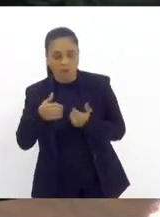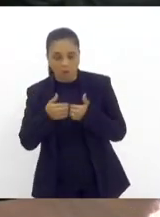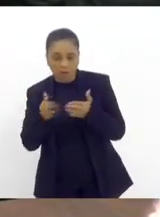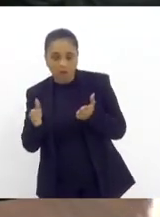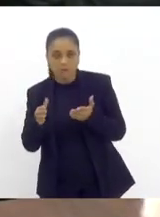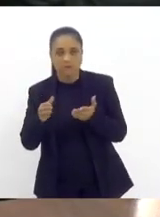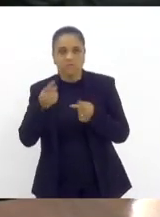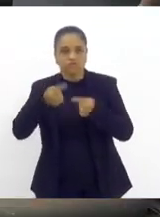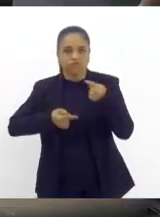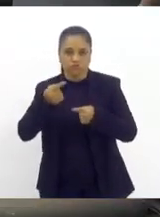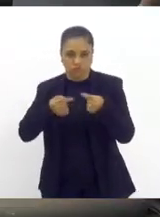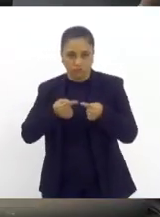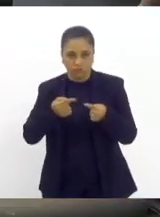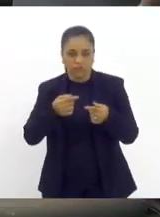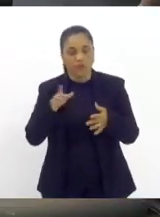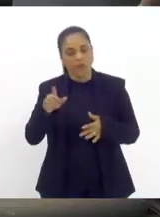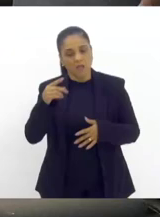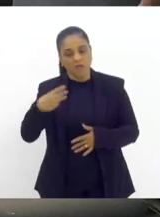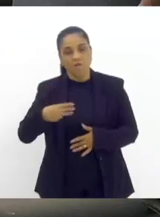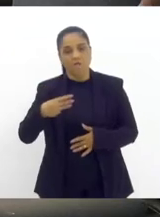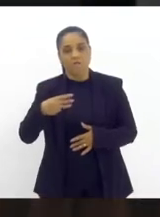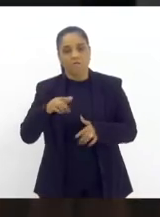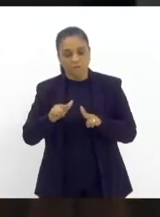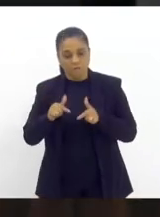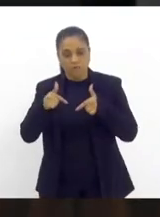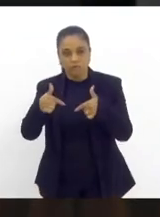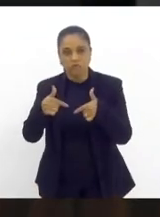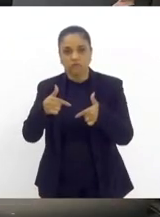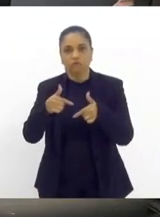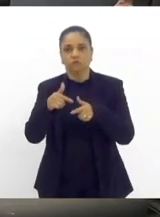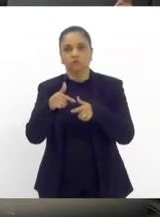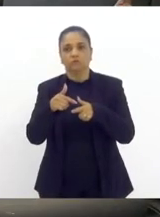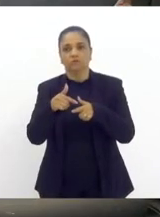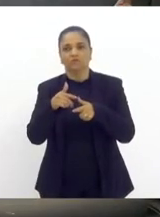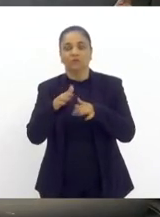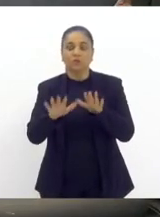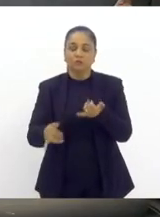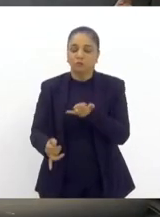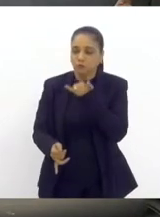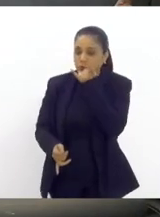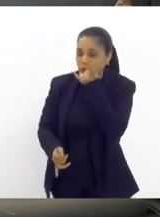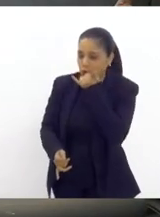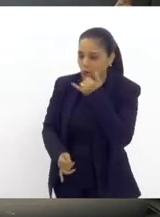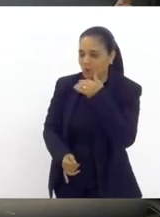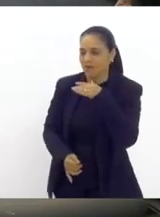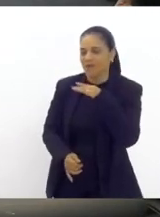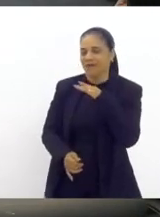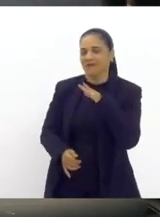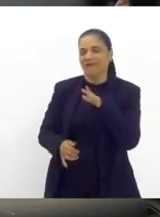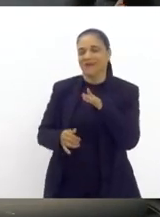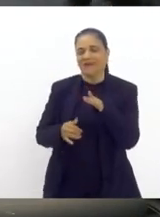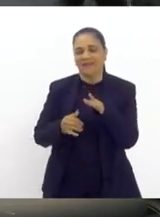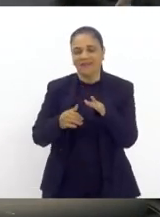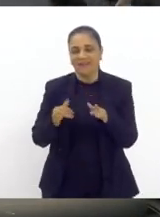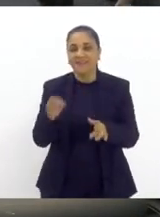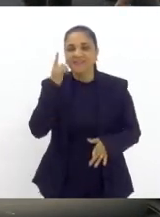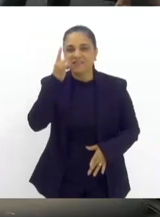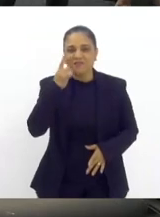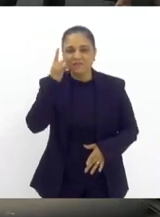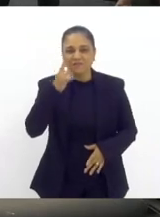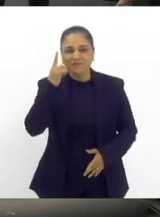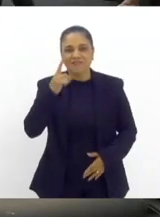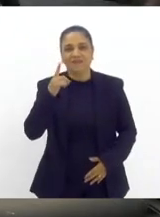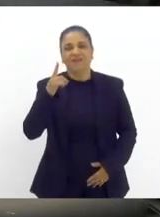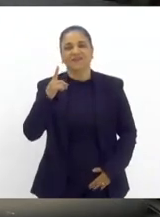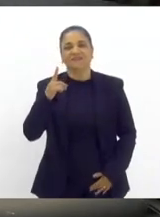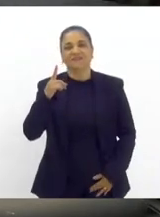suplente deputada Verônica Costa Deputado Dr Serginho Lima é Lima